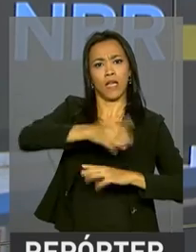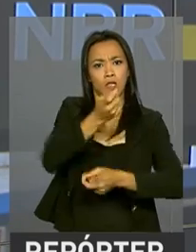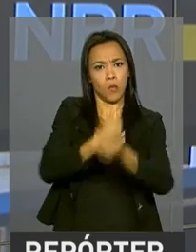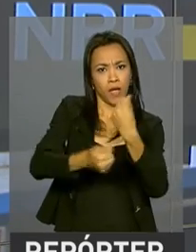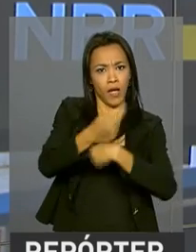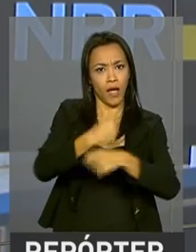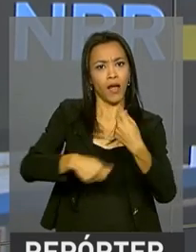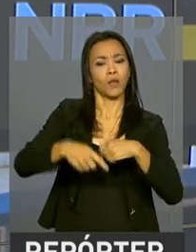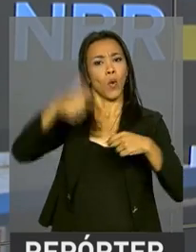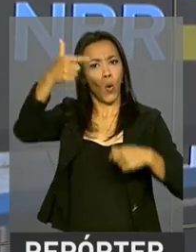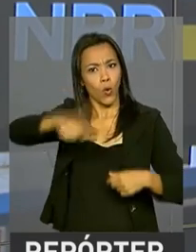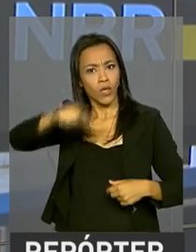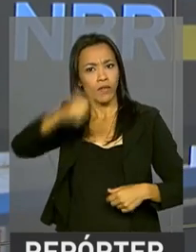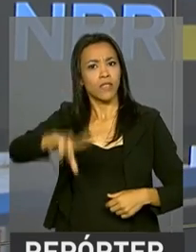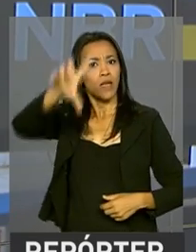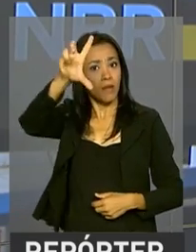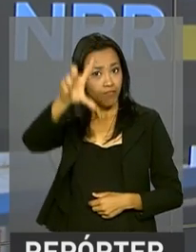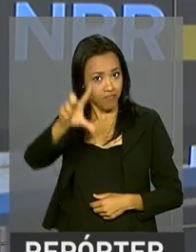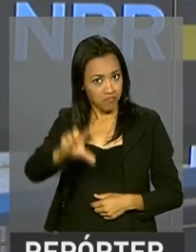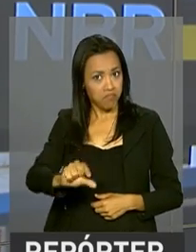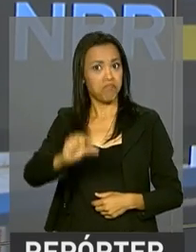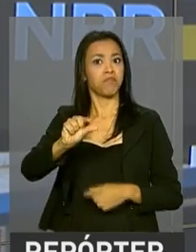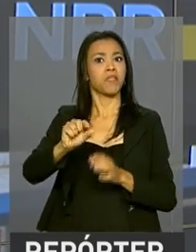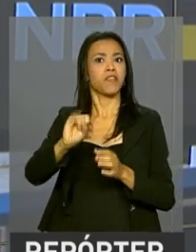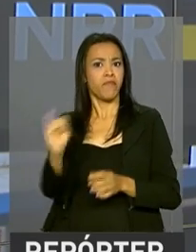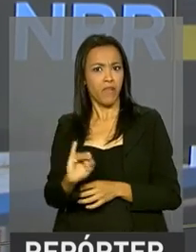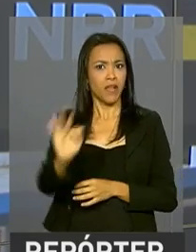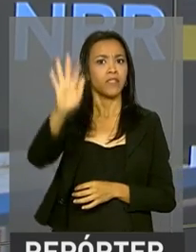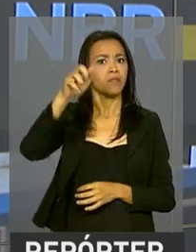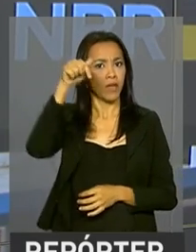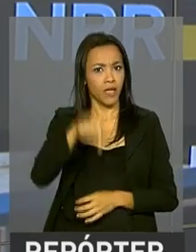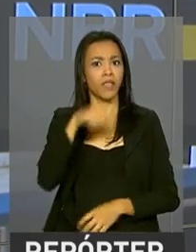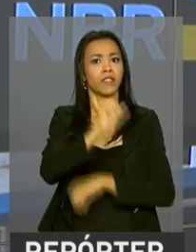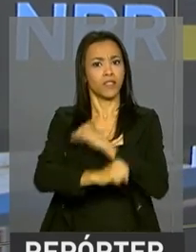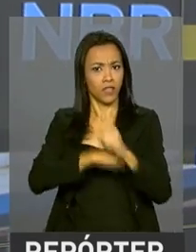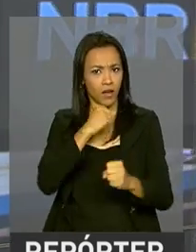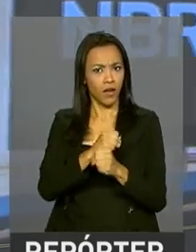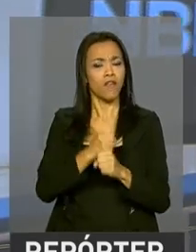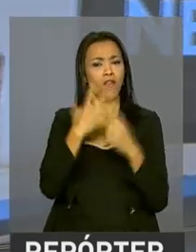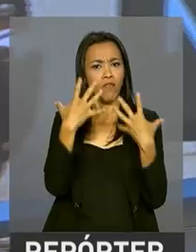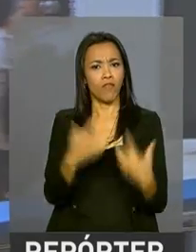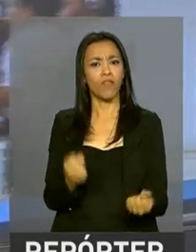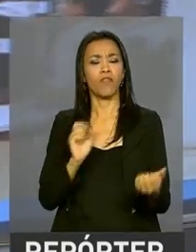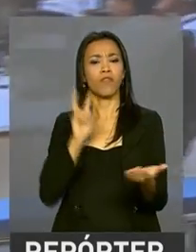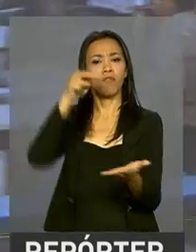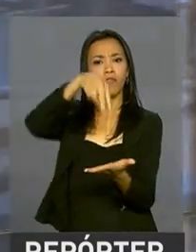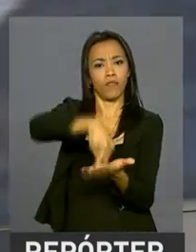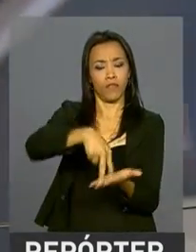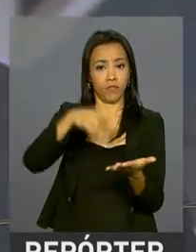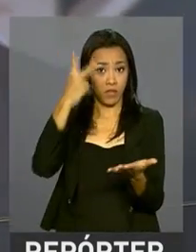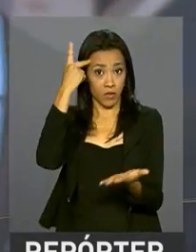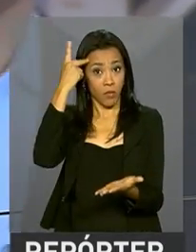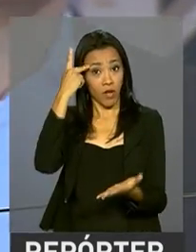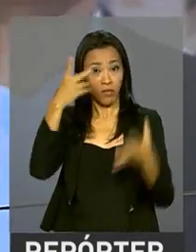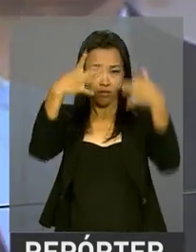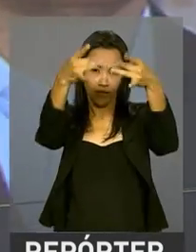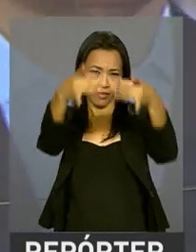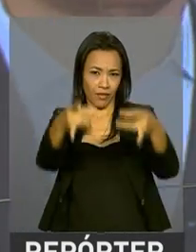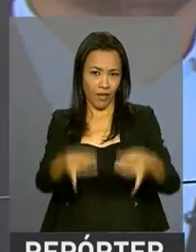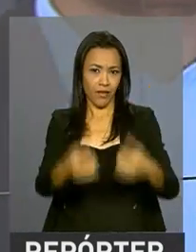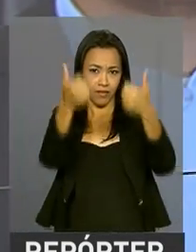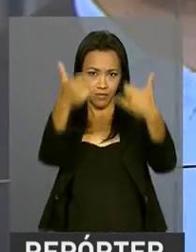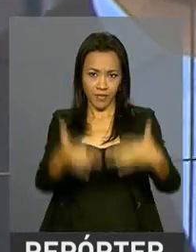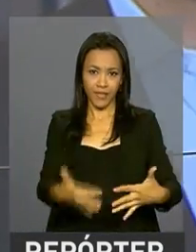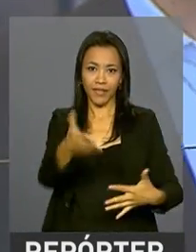vez a previsão de inflação e dos juros para este ano. Vamos então até São Paulo saber os detalhes com o repórter José Luiz